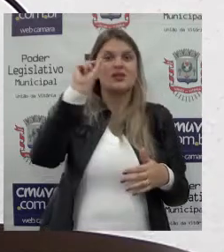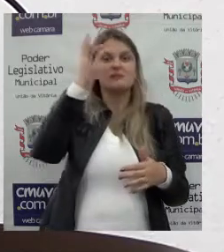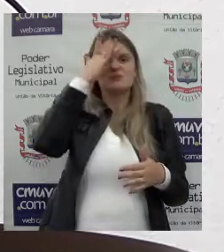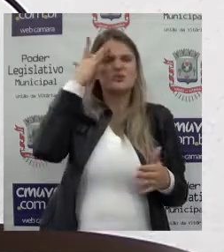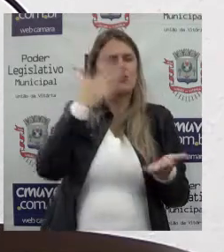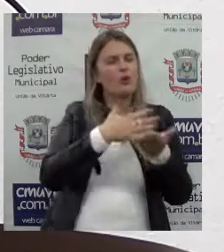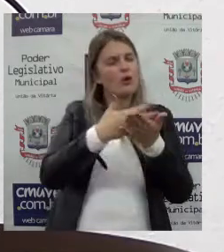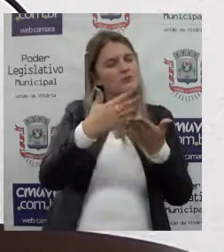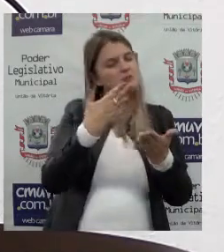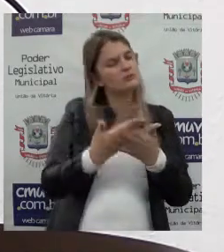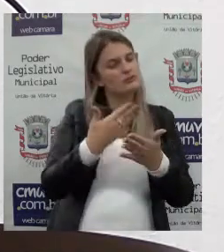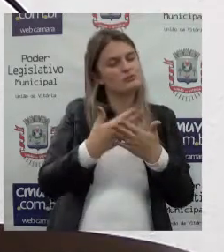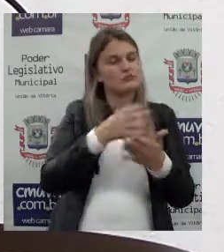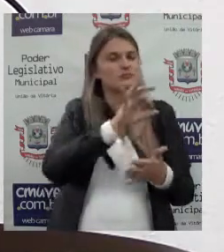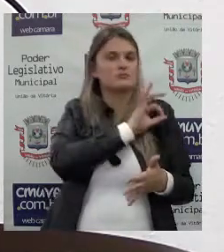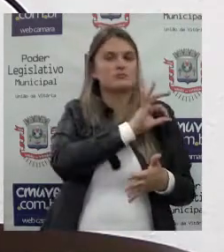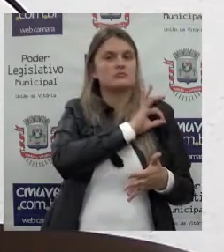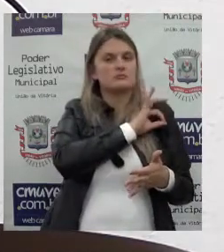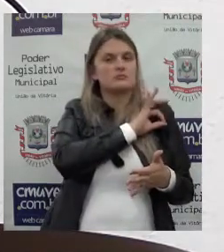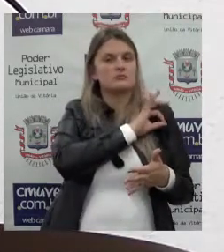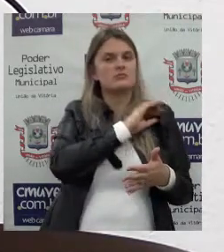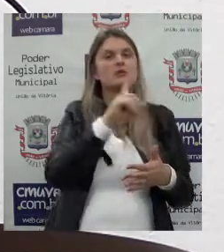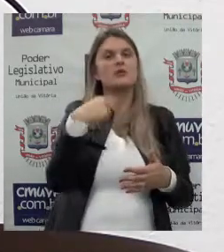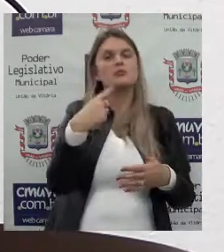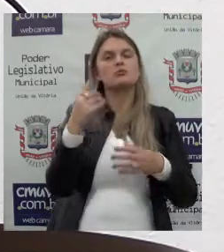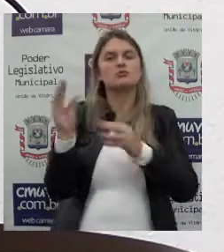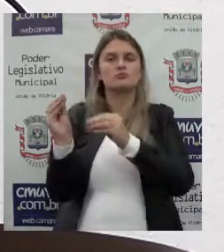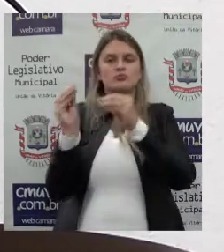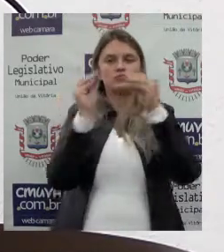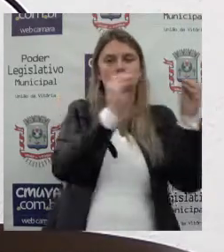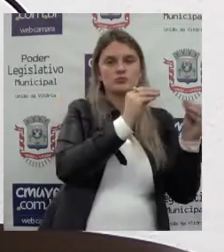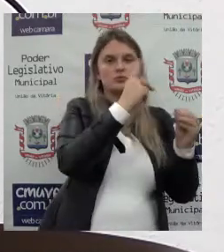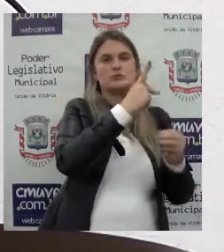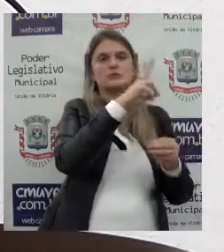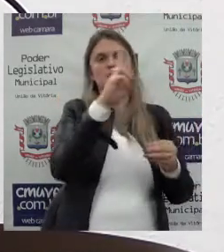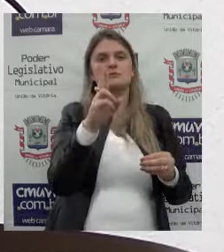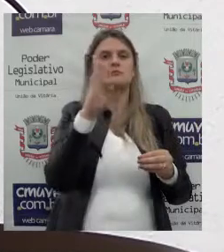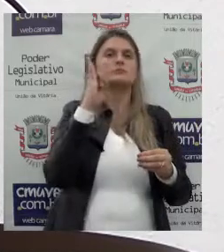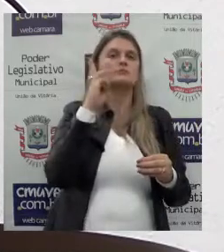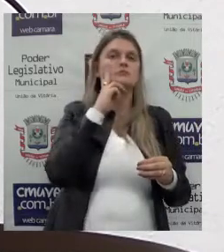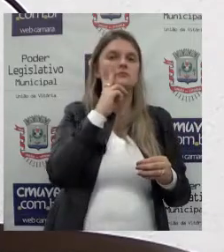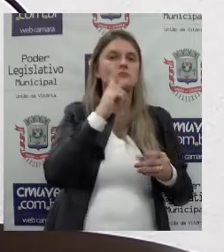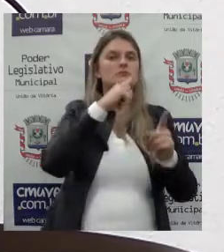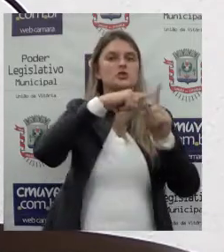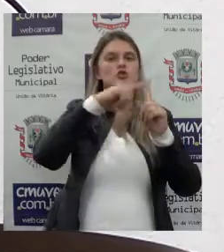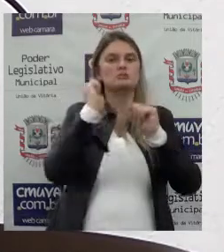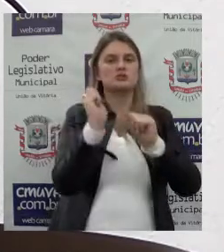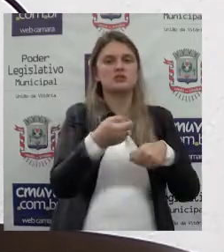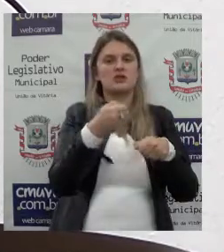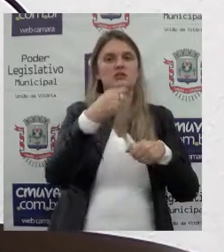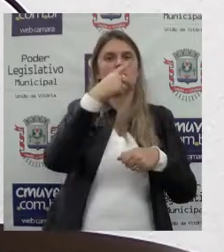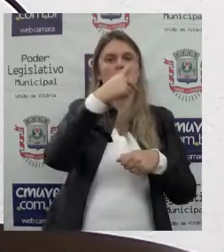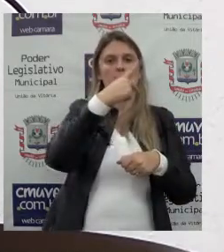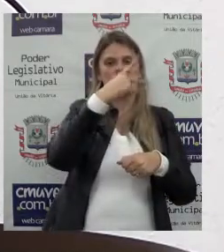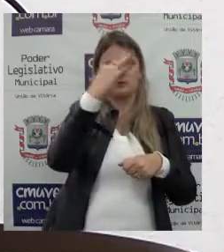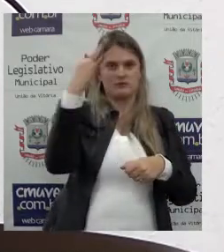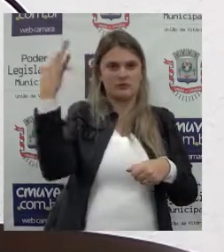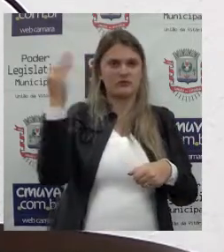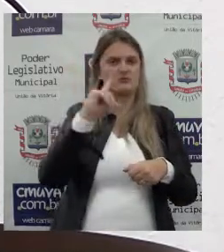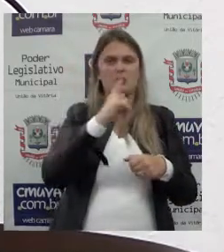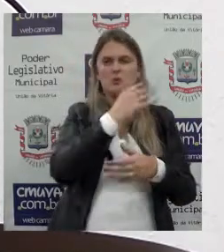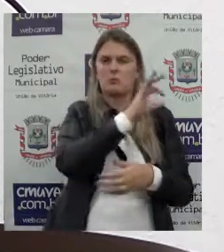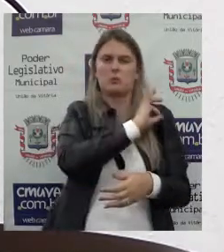começo, quando eles estão lá fazendo a escola, saem de Porto União, Bituruna, Cruz